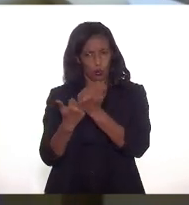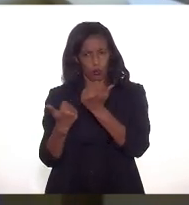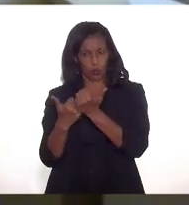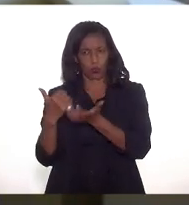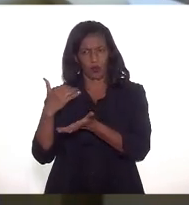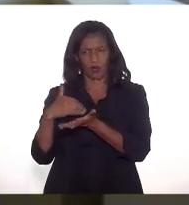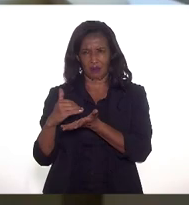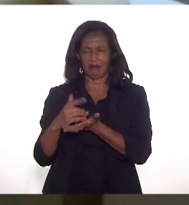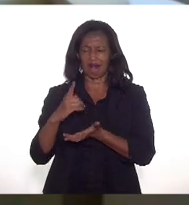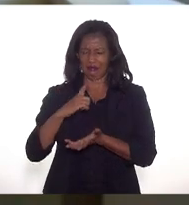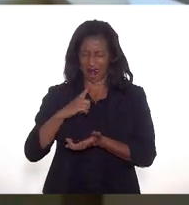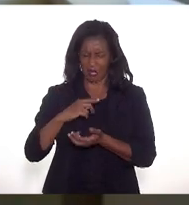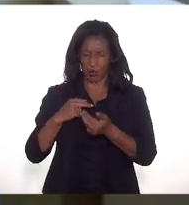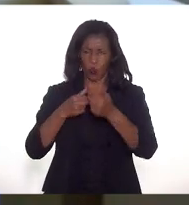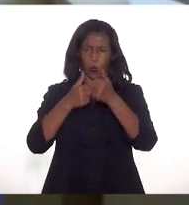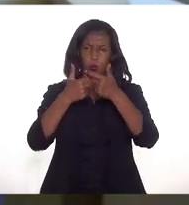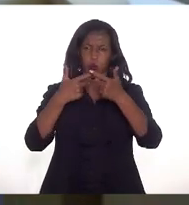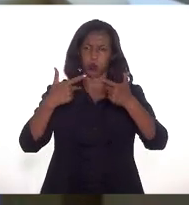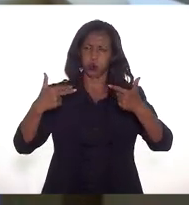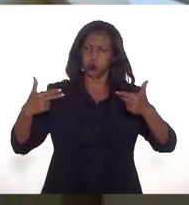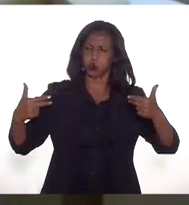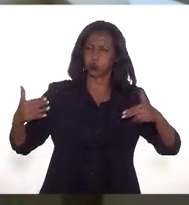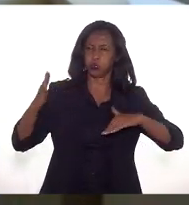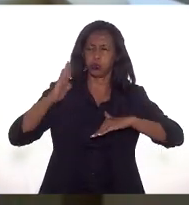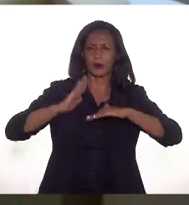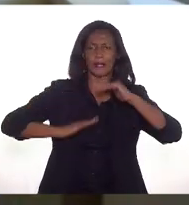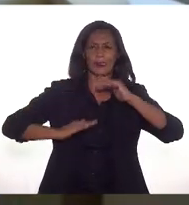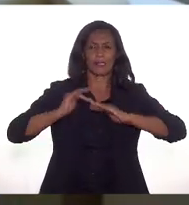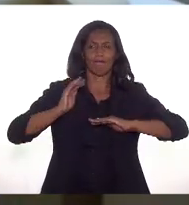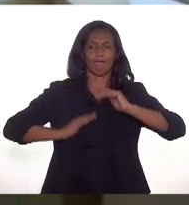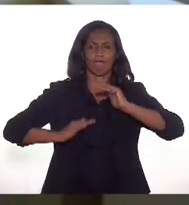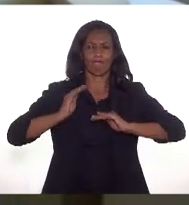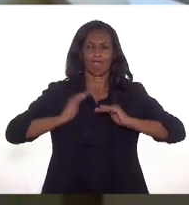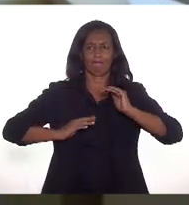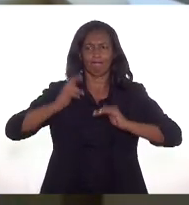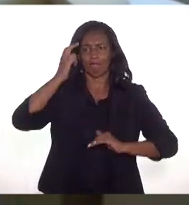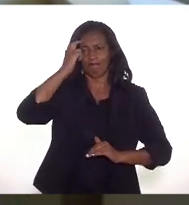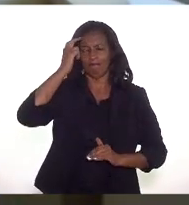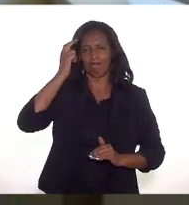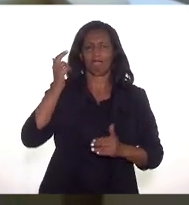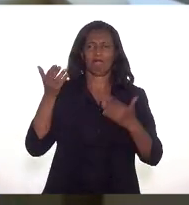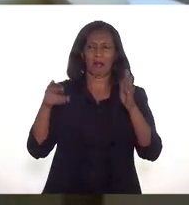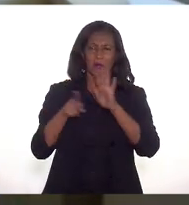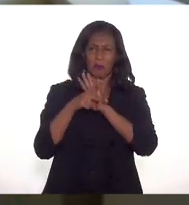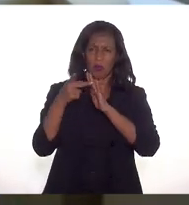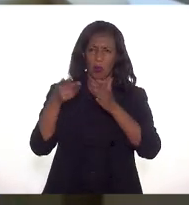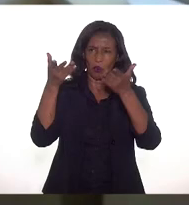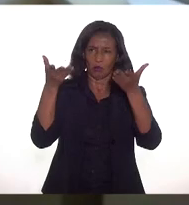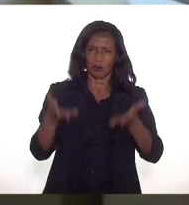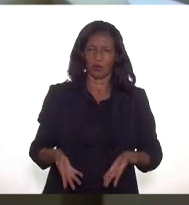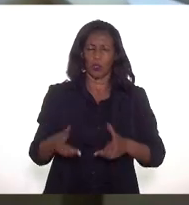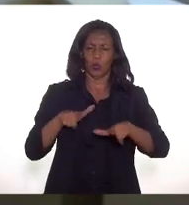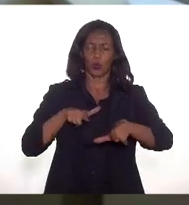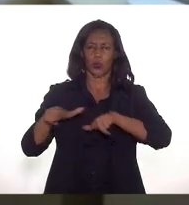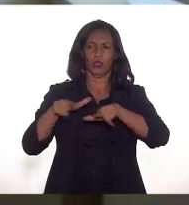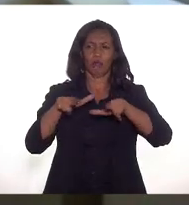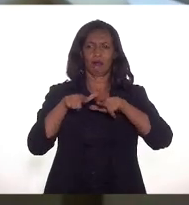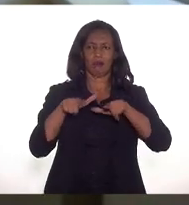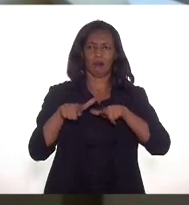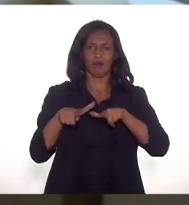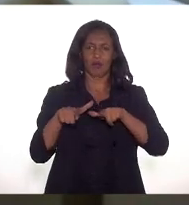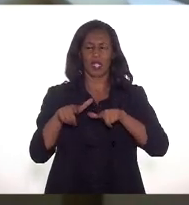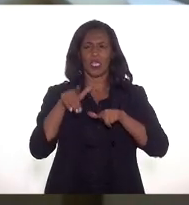as qualificações para o exercício das funções que estão. Isto é, são do ramo,